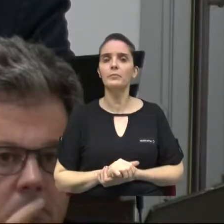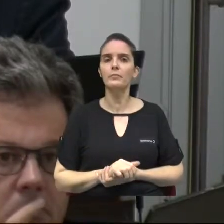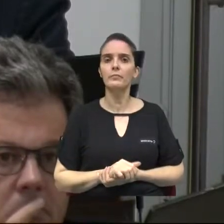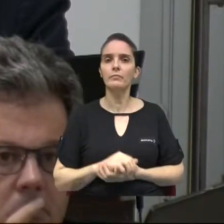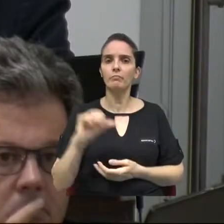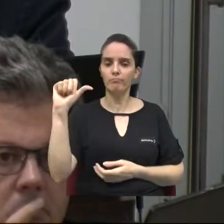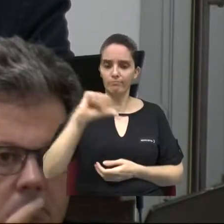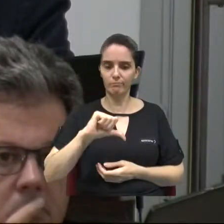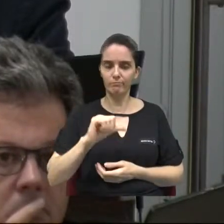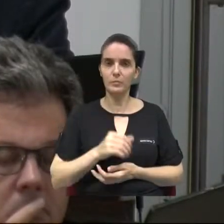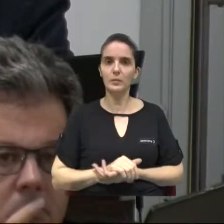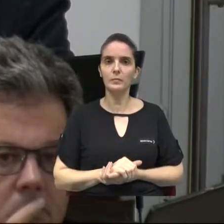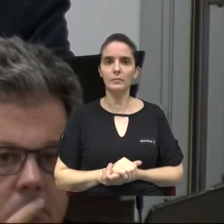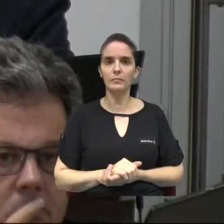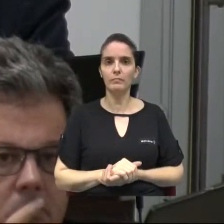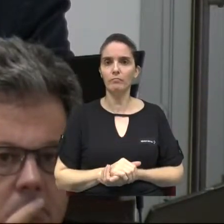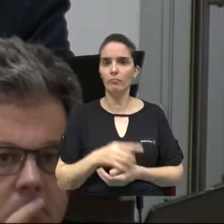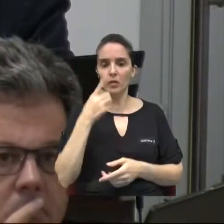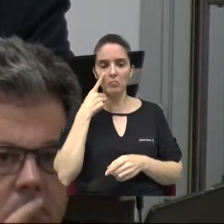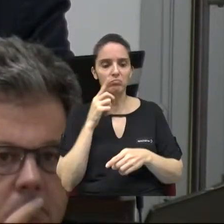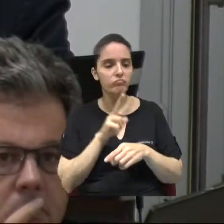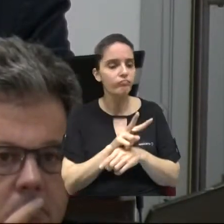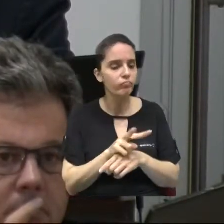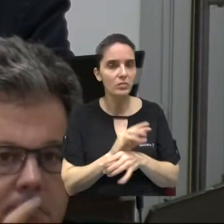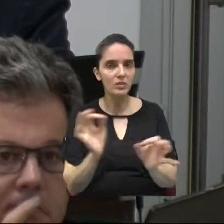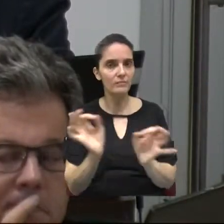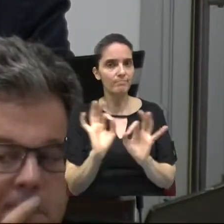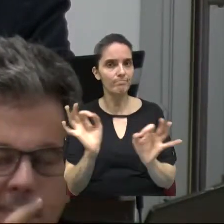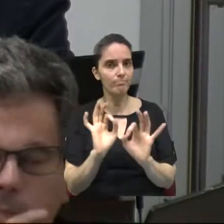Pífio. Não tem fiscalização.